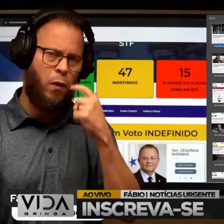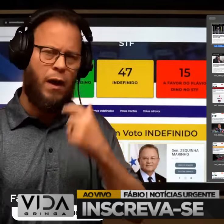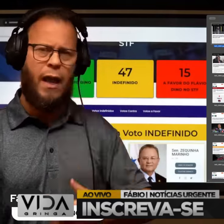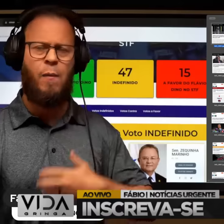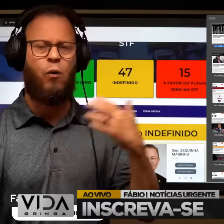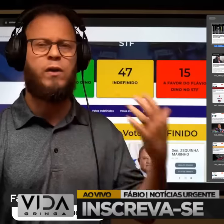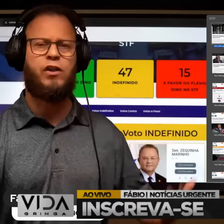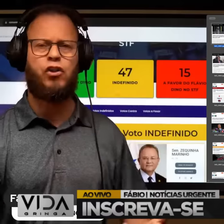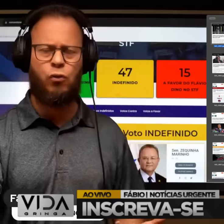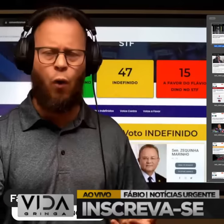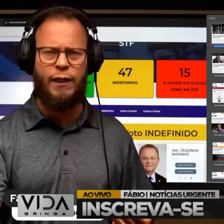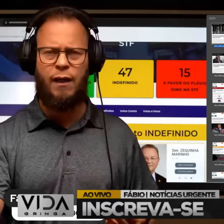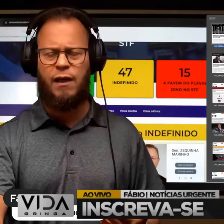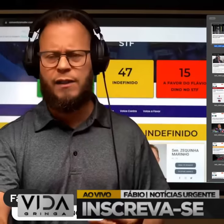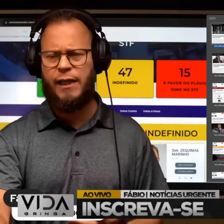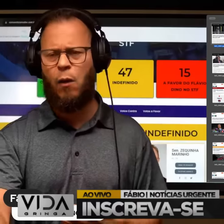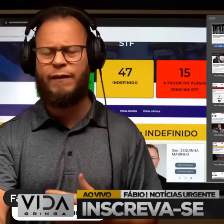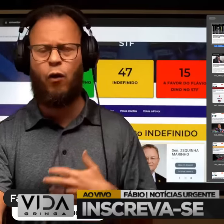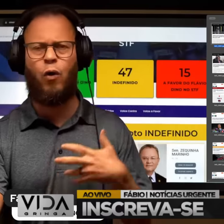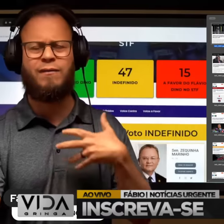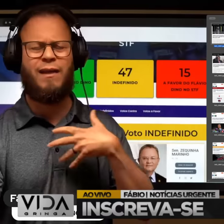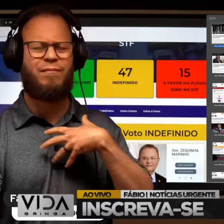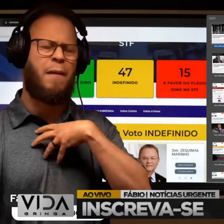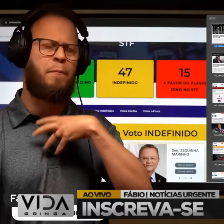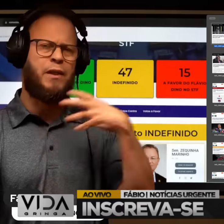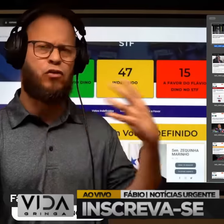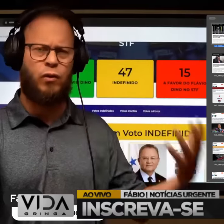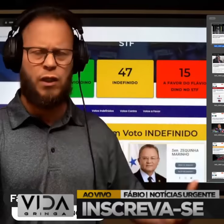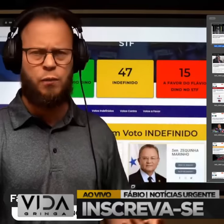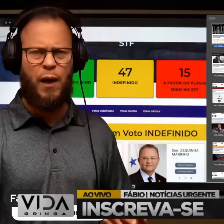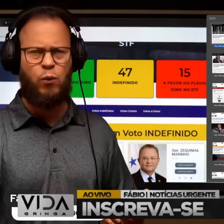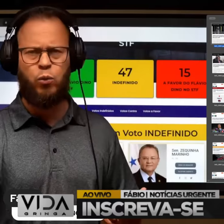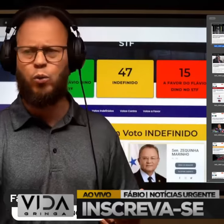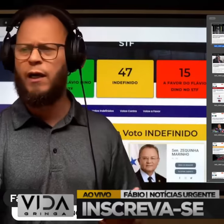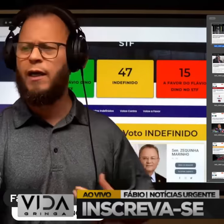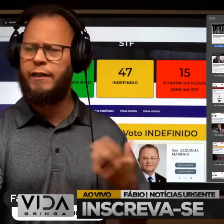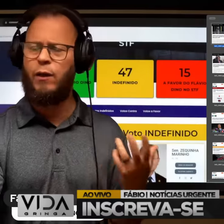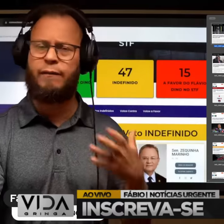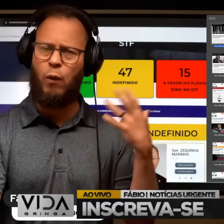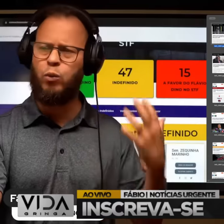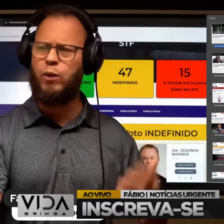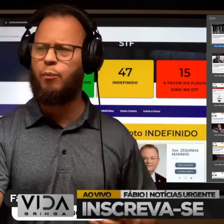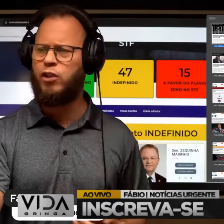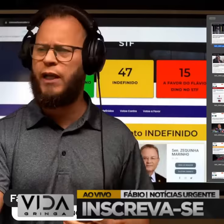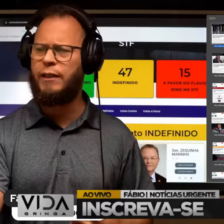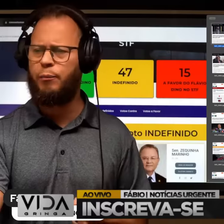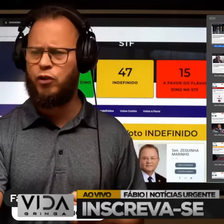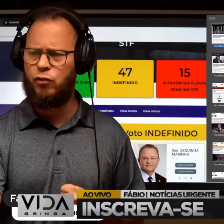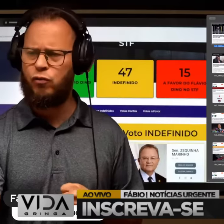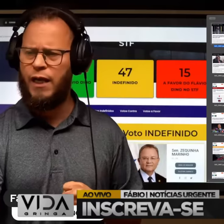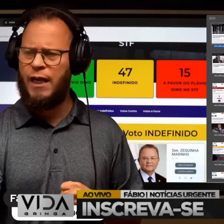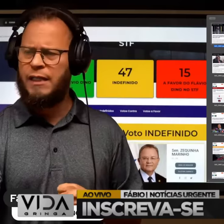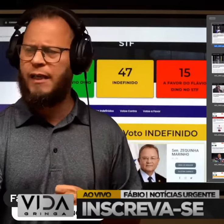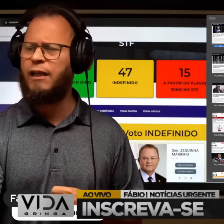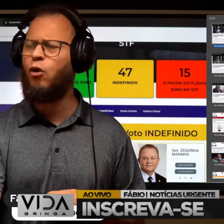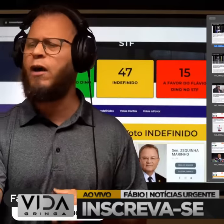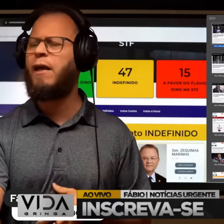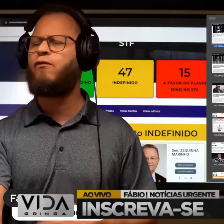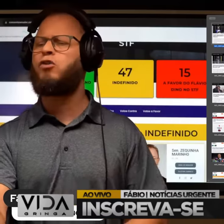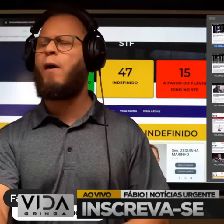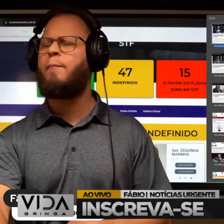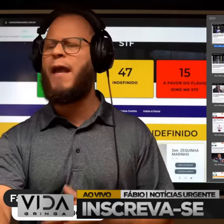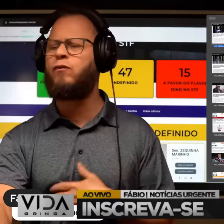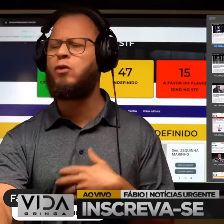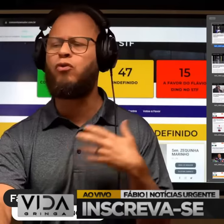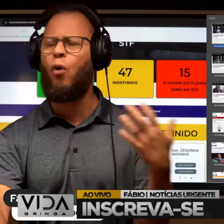amigo, é uma coisa histórica, será uma derrota impressionante para o Lula, e até o Lula pode cair depois disso. Senador quer